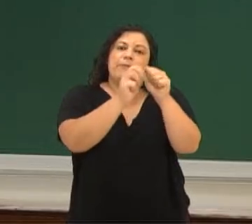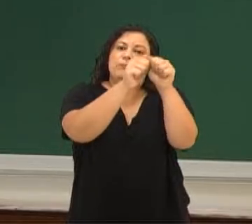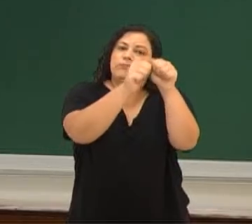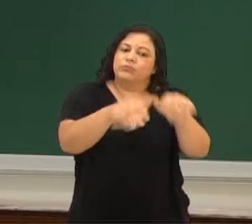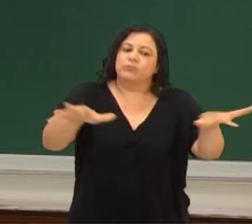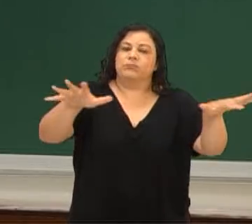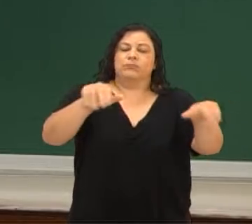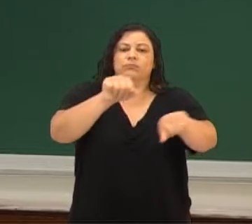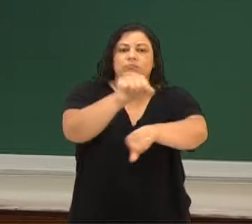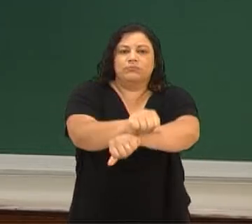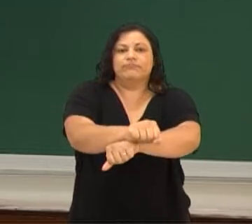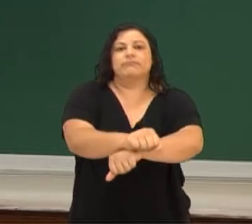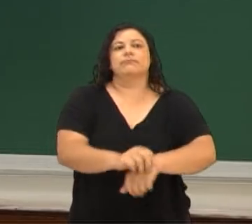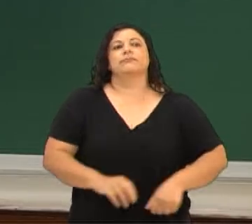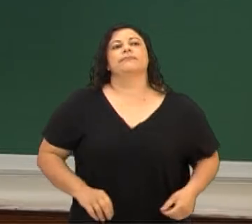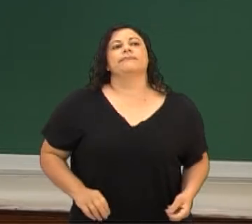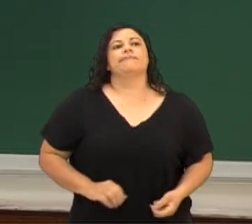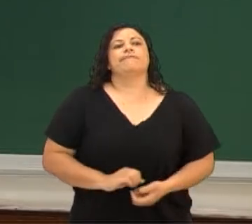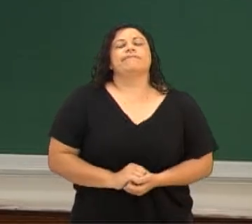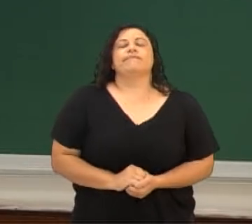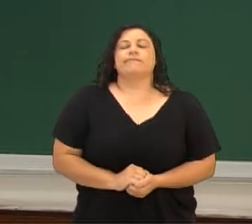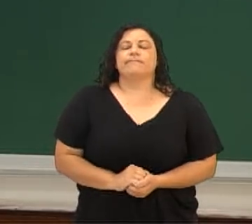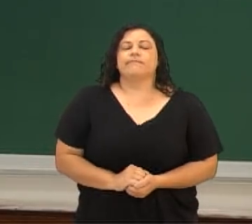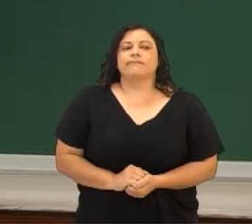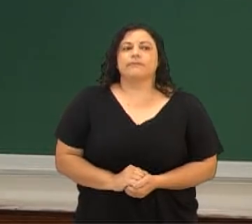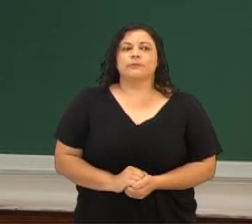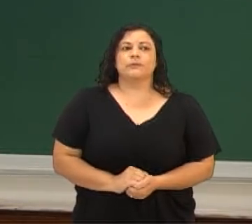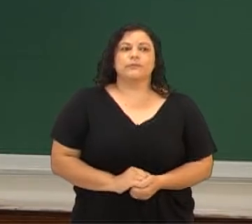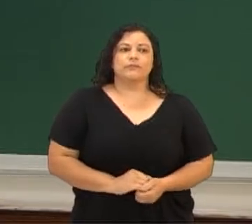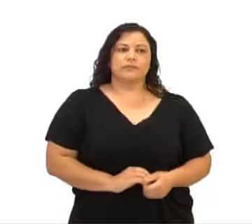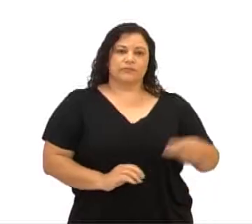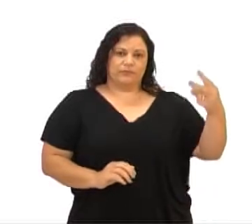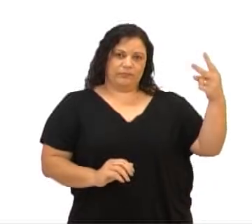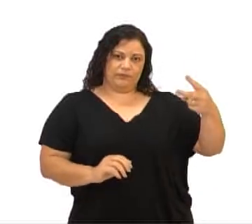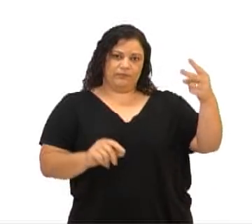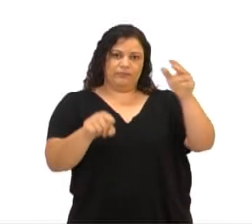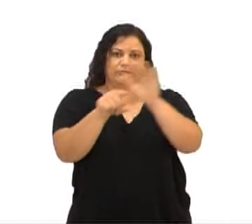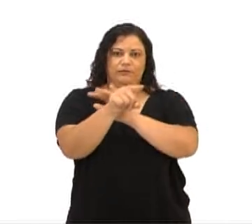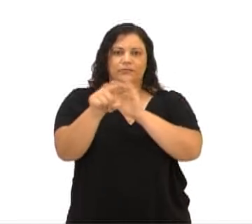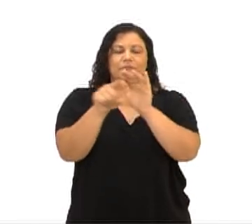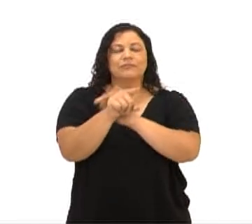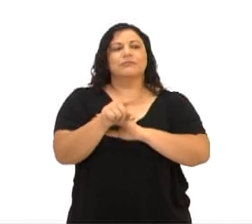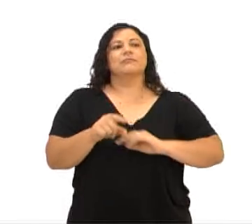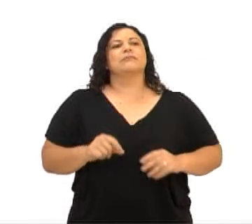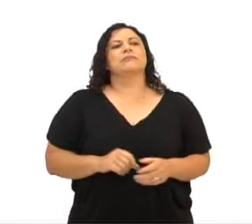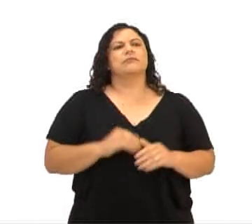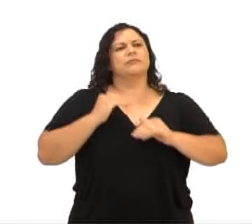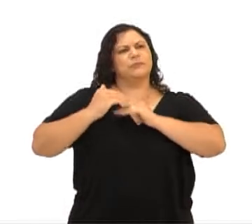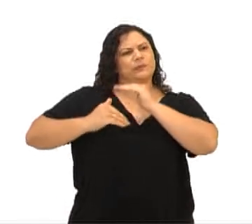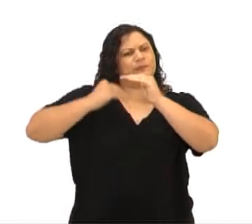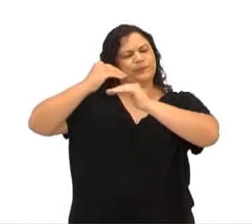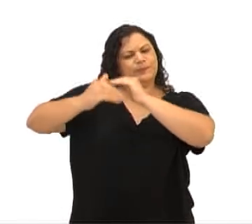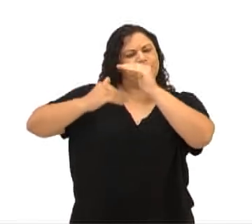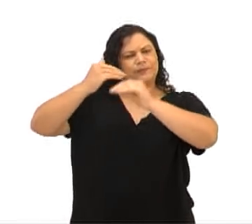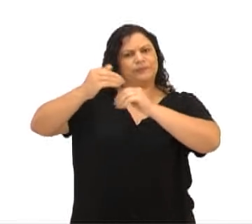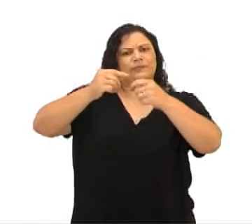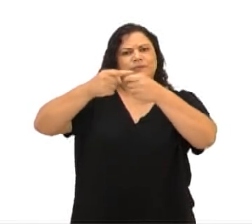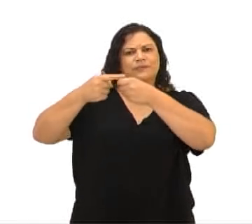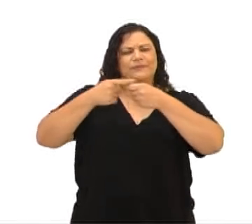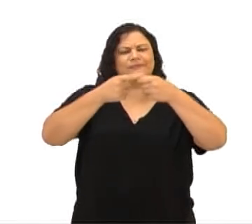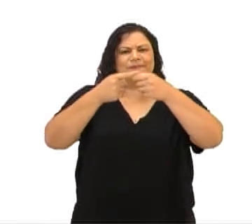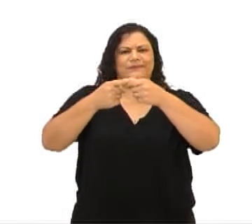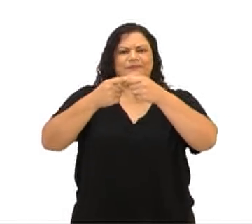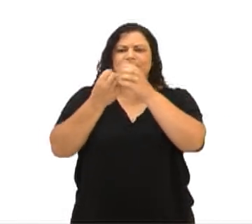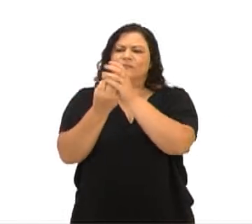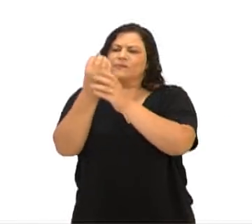para o mundo todo. Vamos para mais uma atividade, mais um quiz em número 2. O processo de urbanização do continente africano tem se desenvolvido